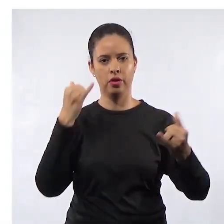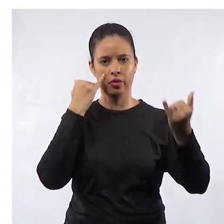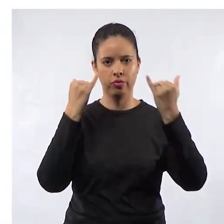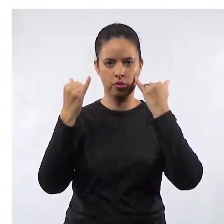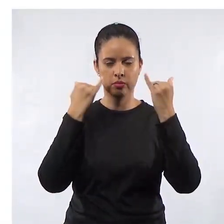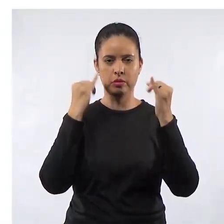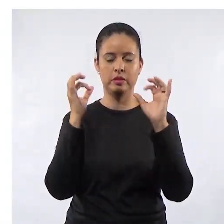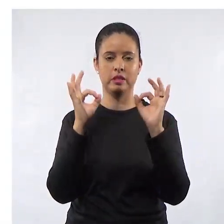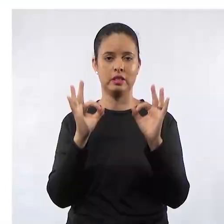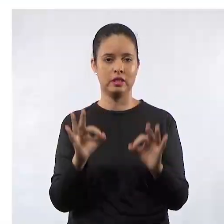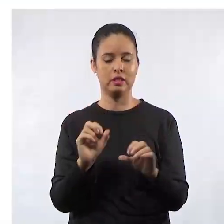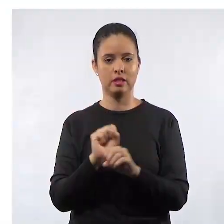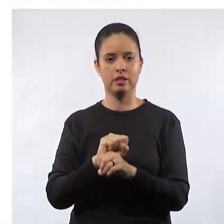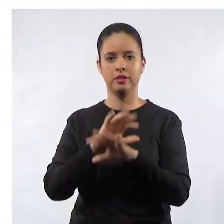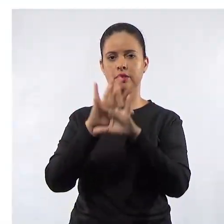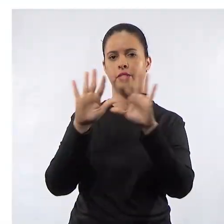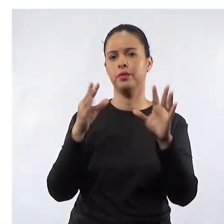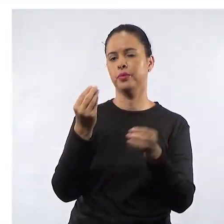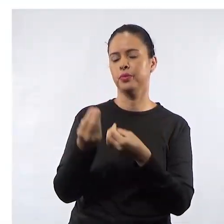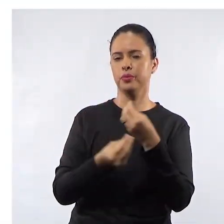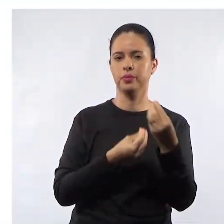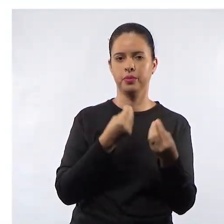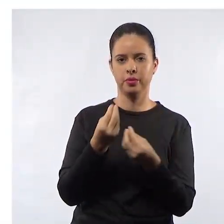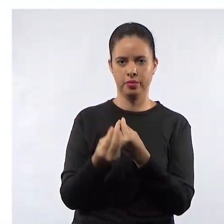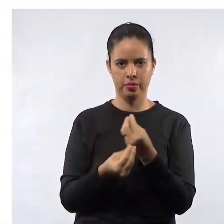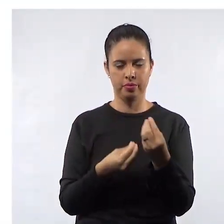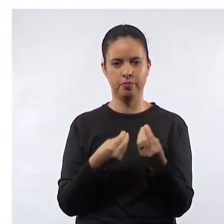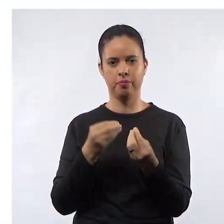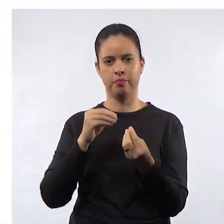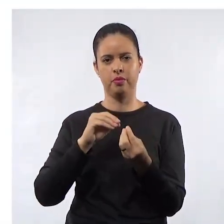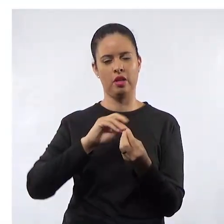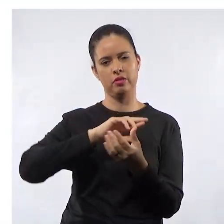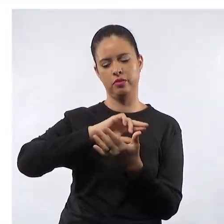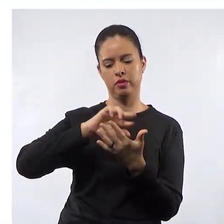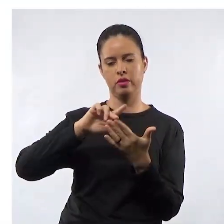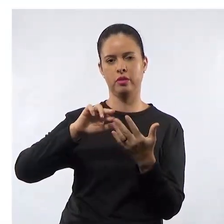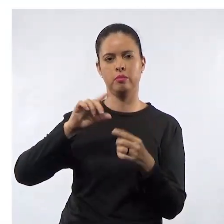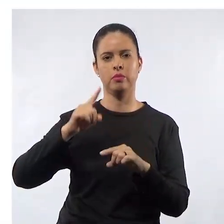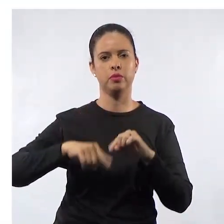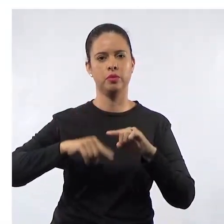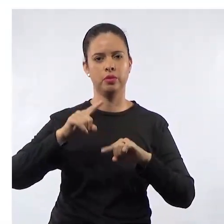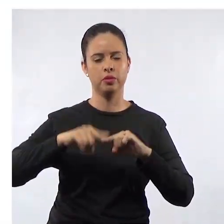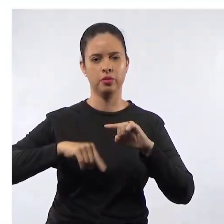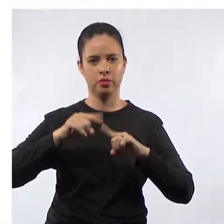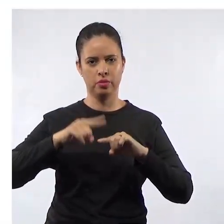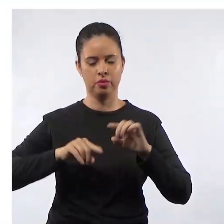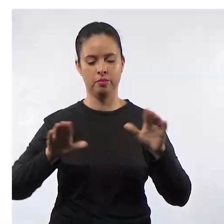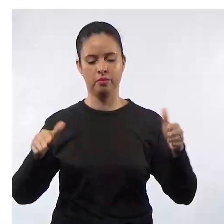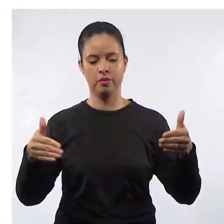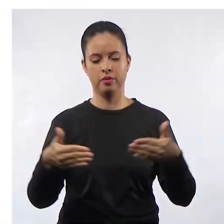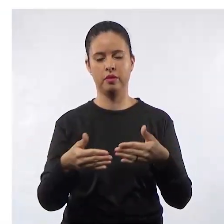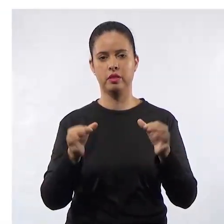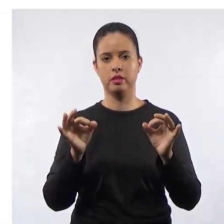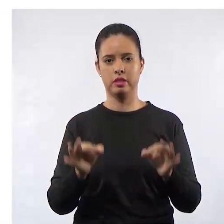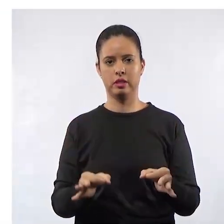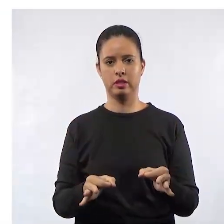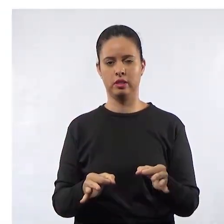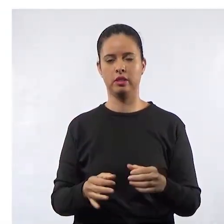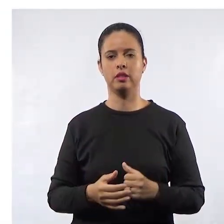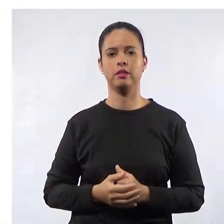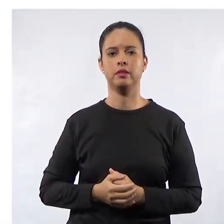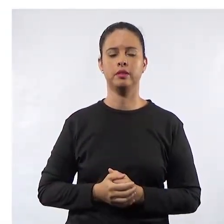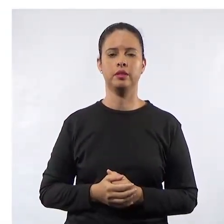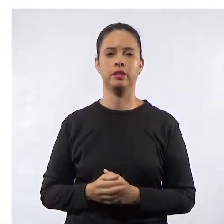Outro direito básico, a informação adequada e clara sobre os diferentes produtos e serviços,